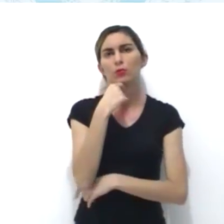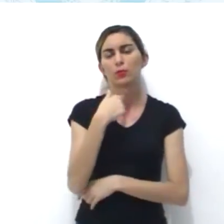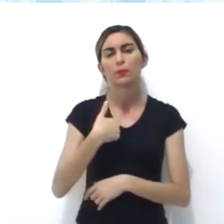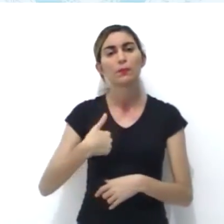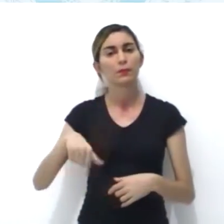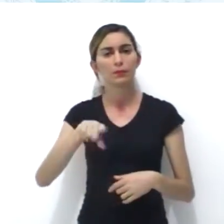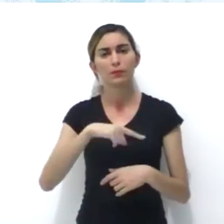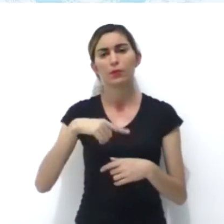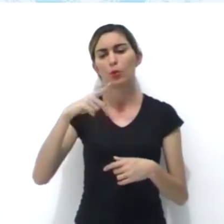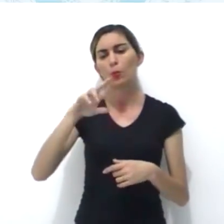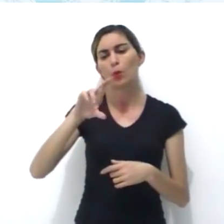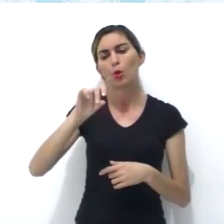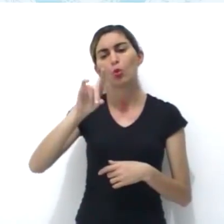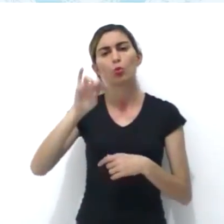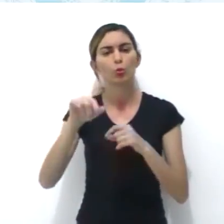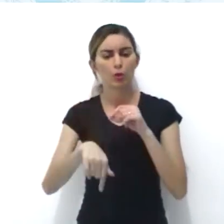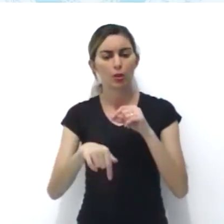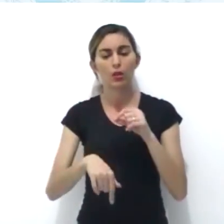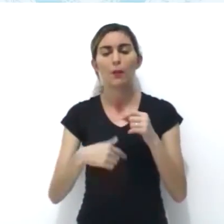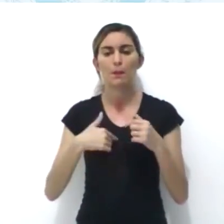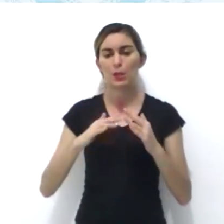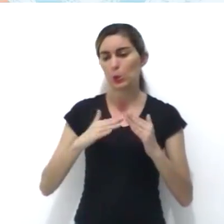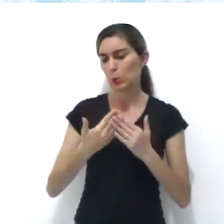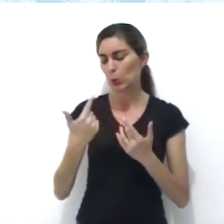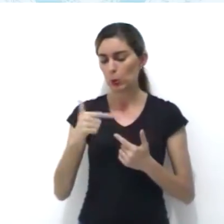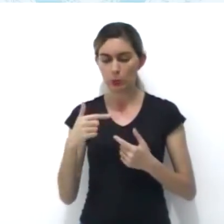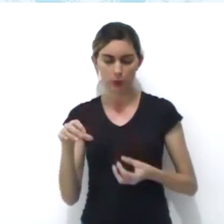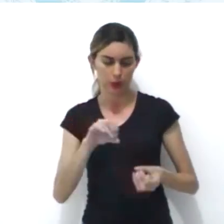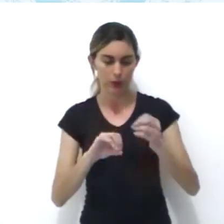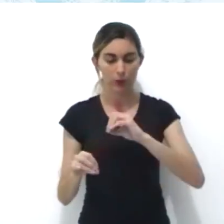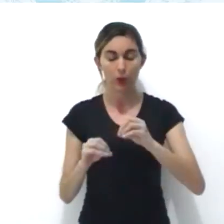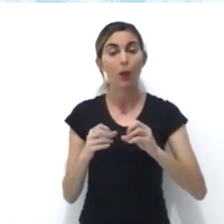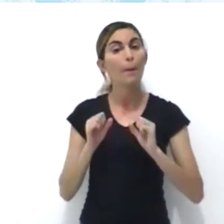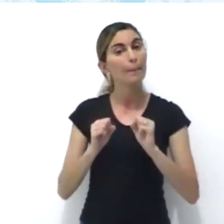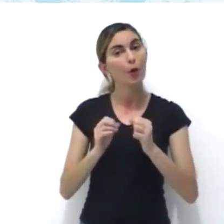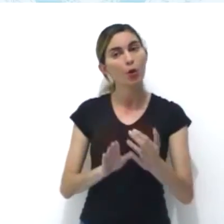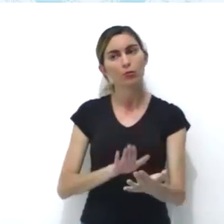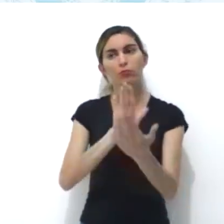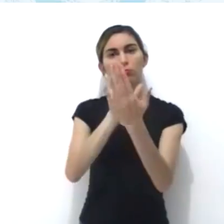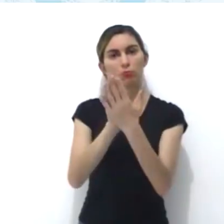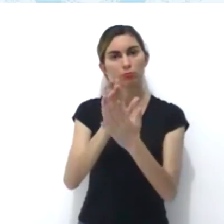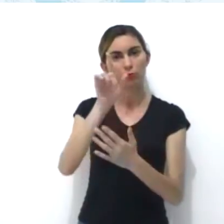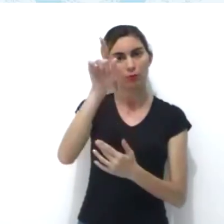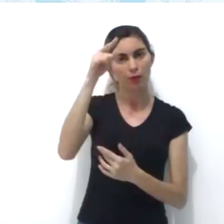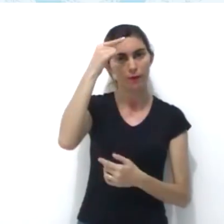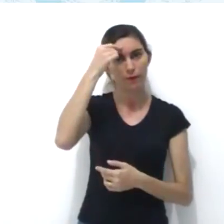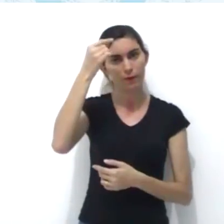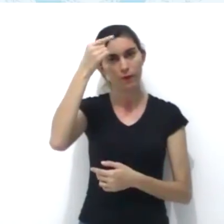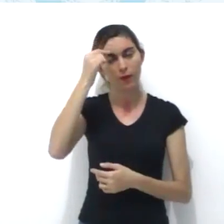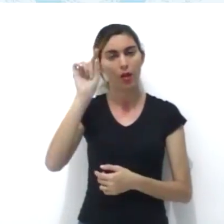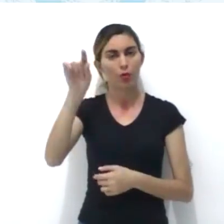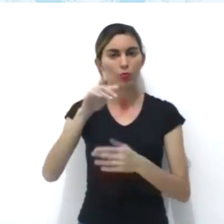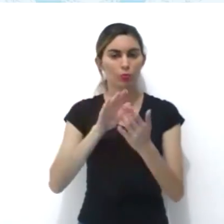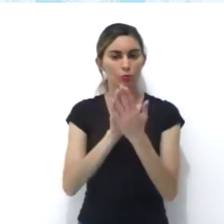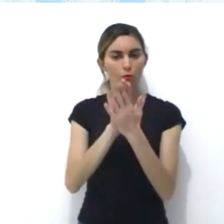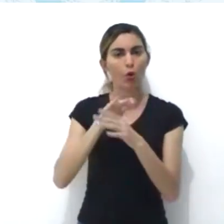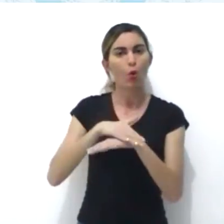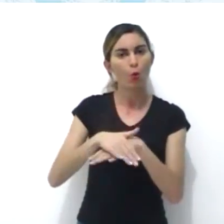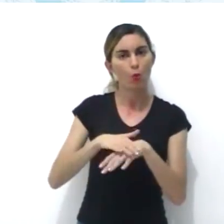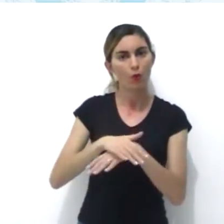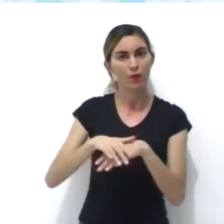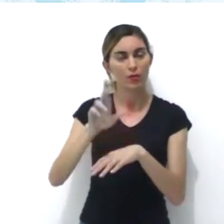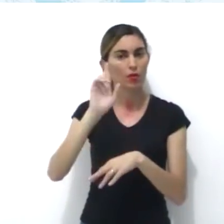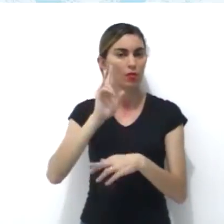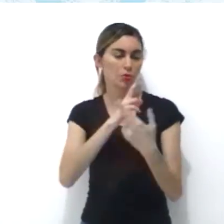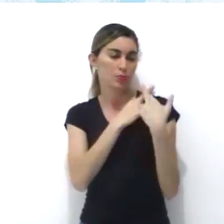teste, né, do meu produto aqui e a minha escola não tem um laboratório. Você pode chegar até a universidade,